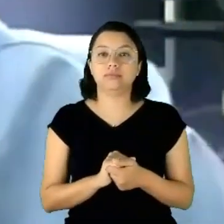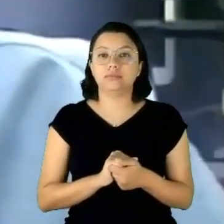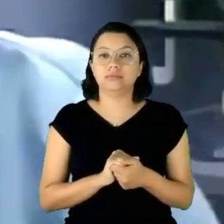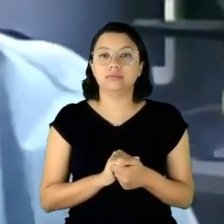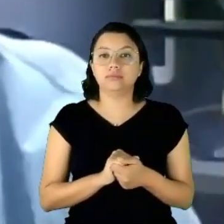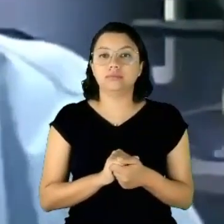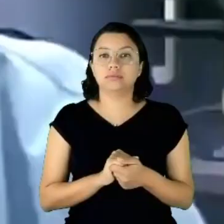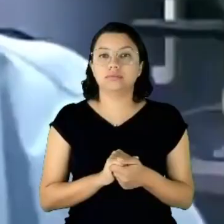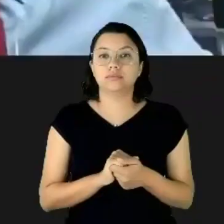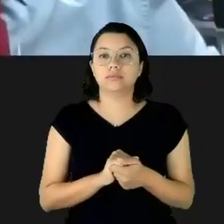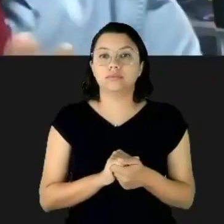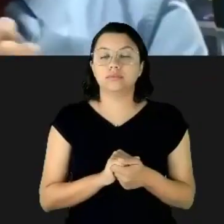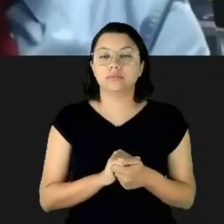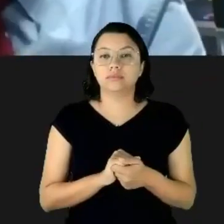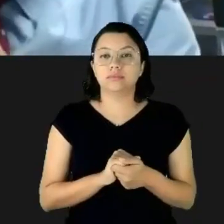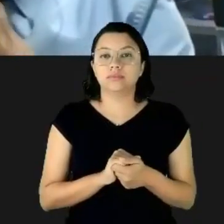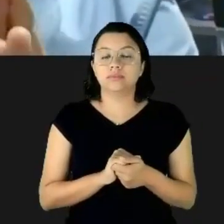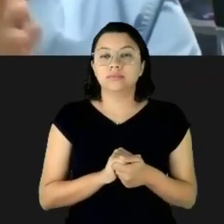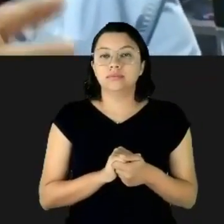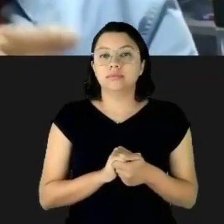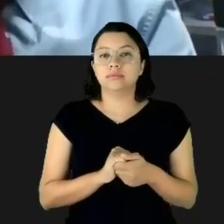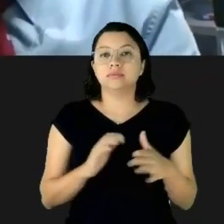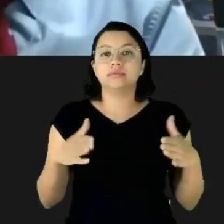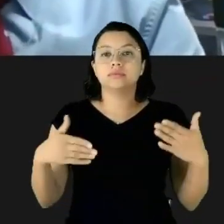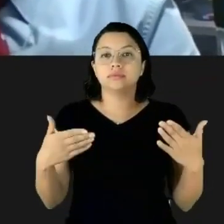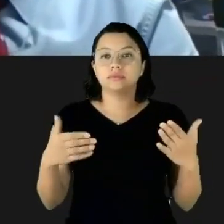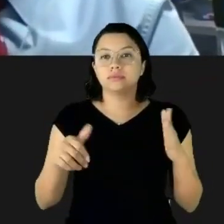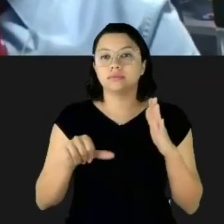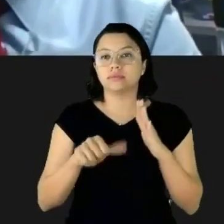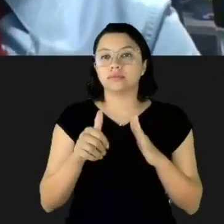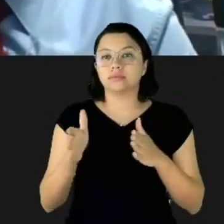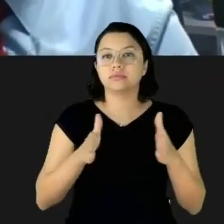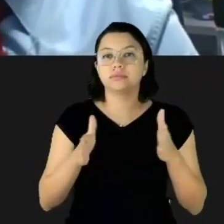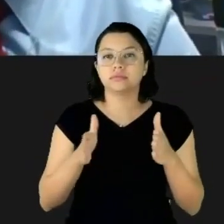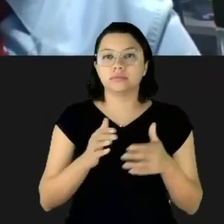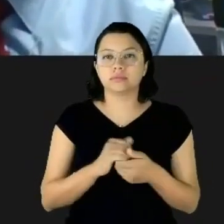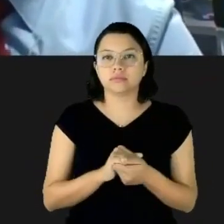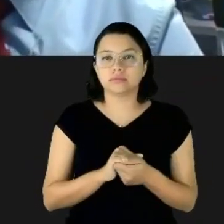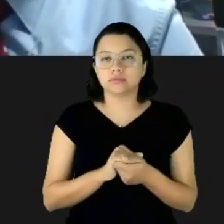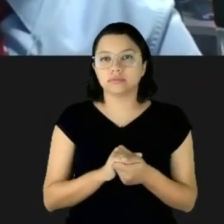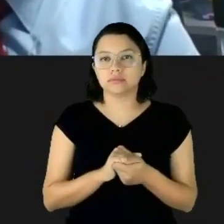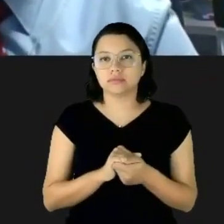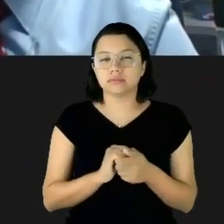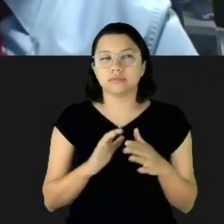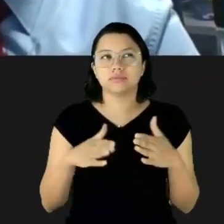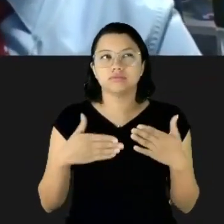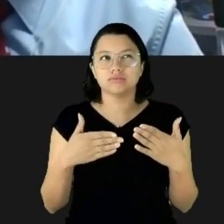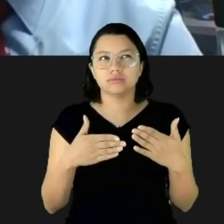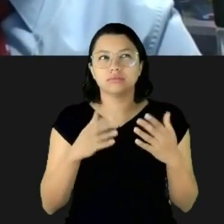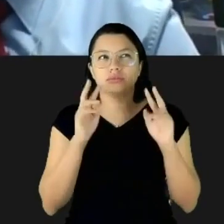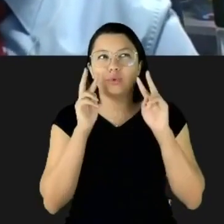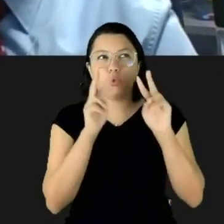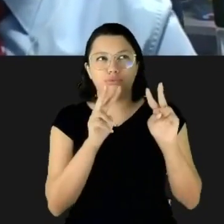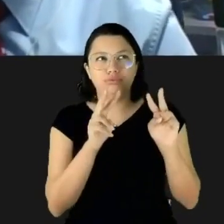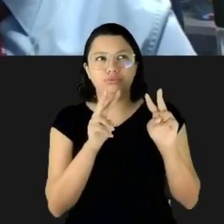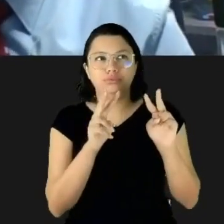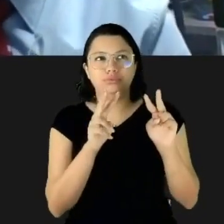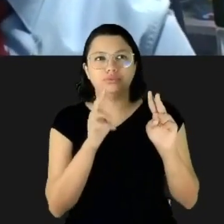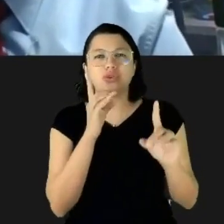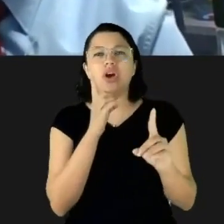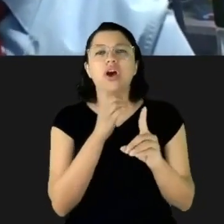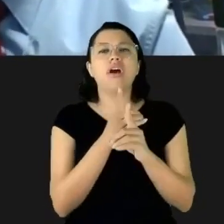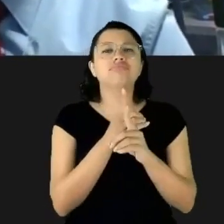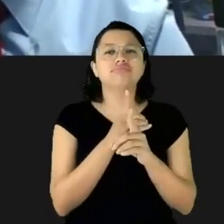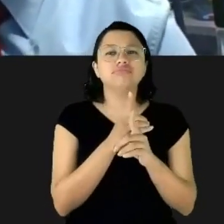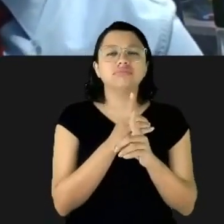a minha tela. Então, a primeira situação que nós quando nos deparamos é